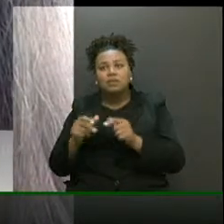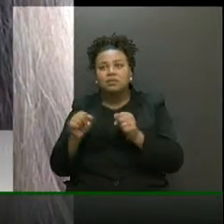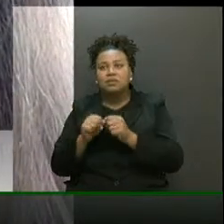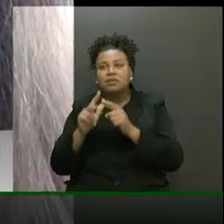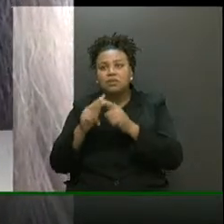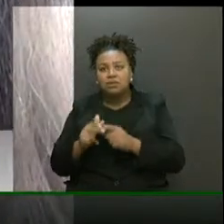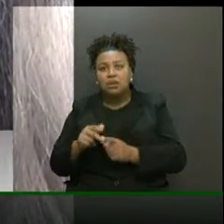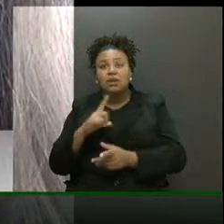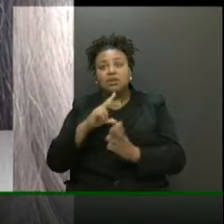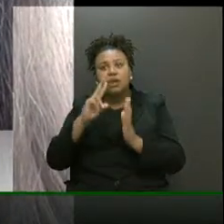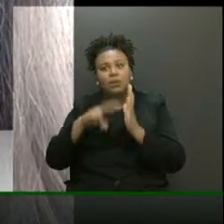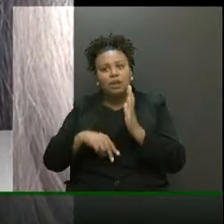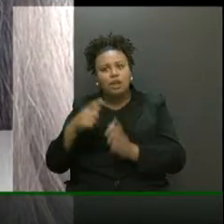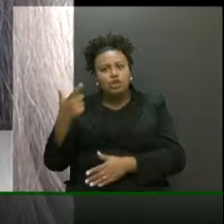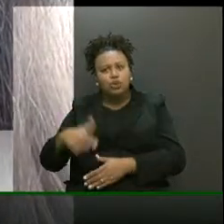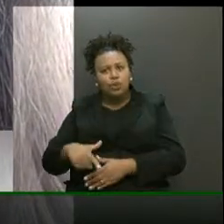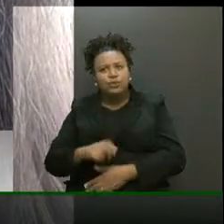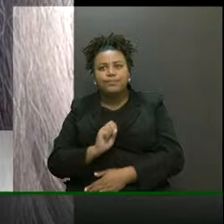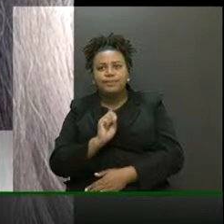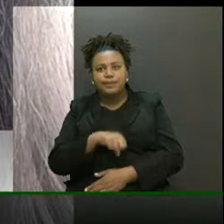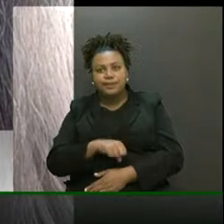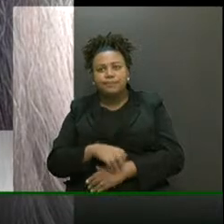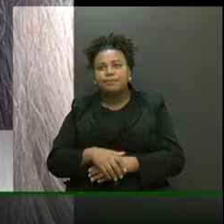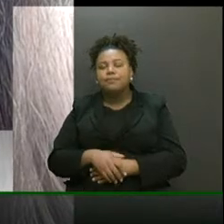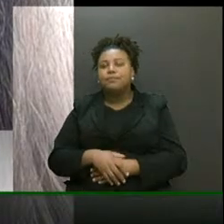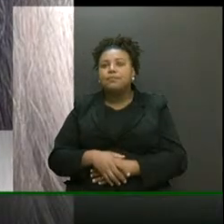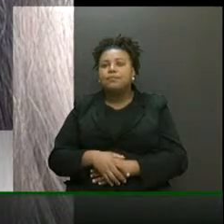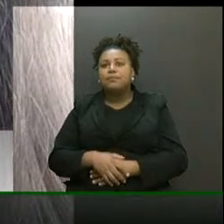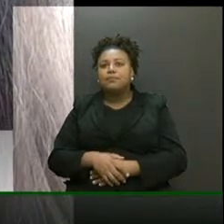correção. Tenho que ler tudo de novo? Sim, senhora.